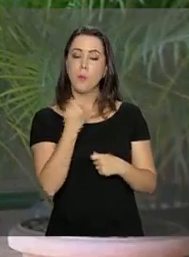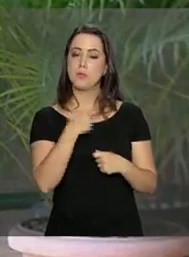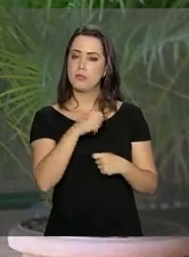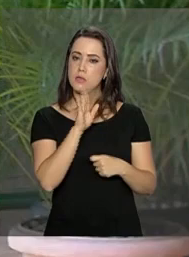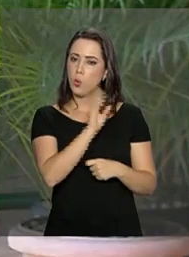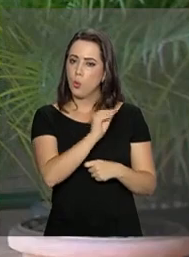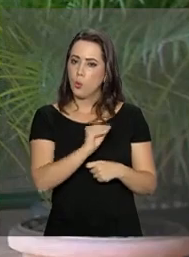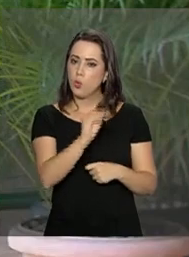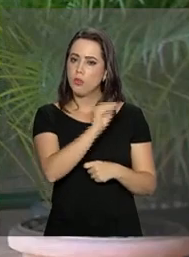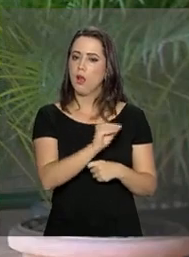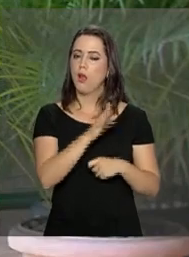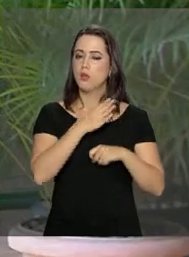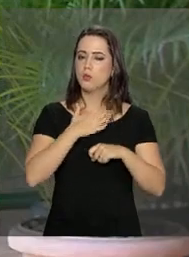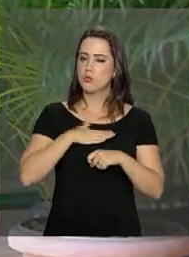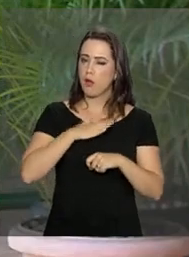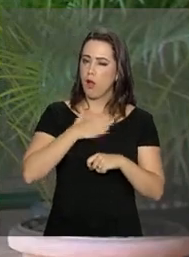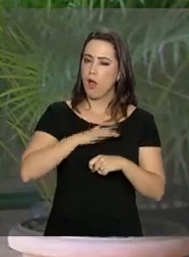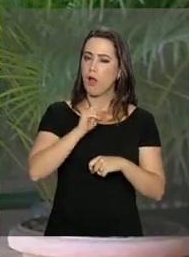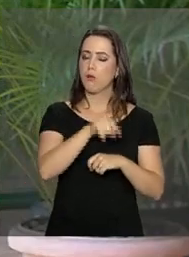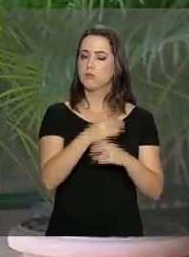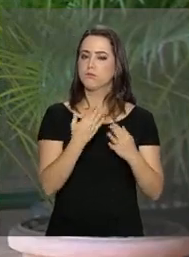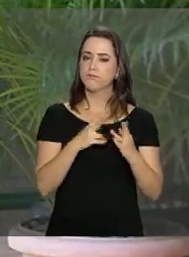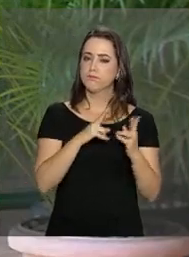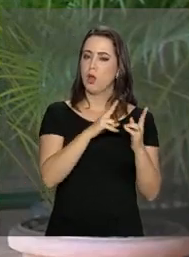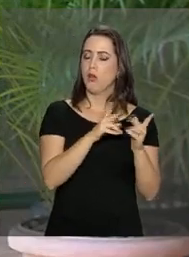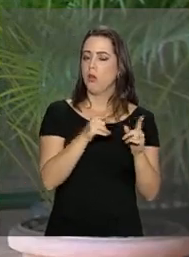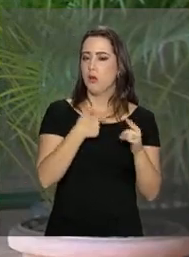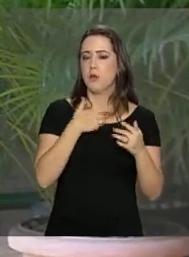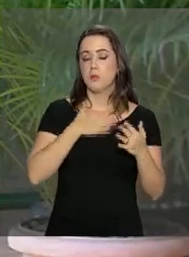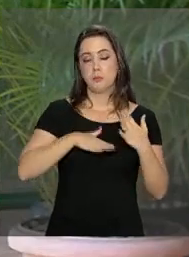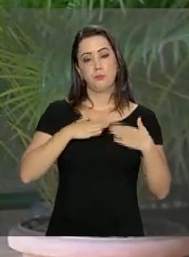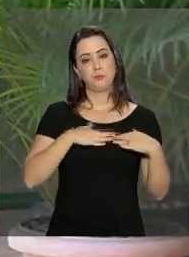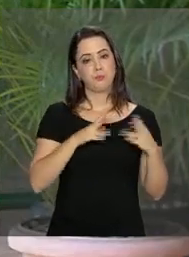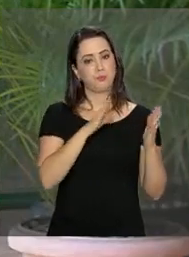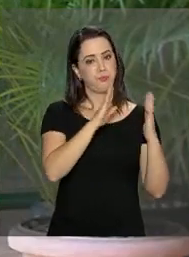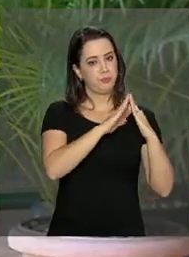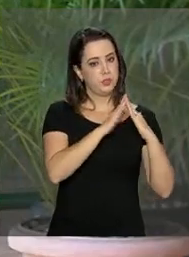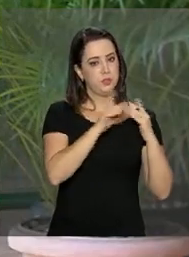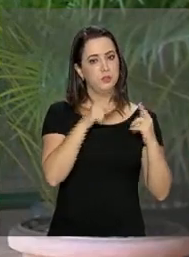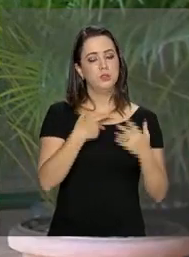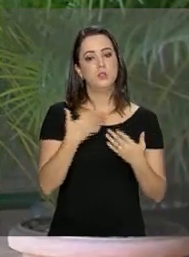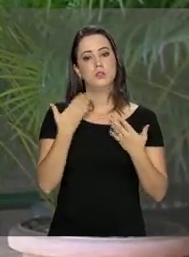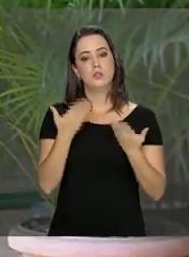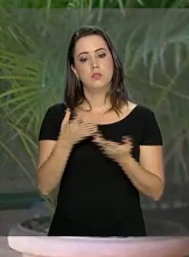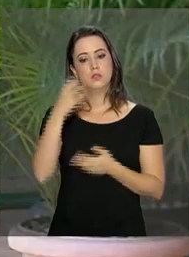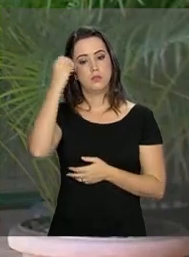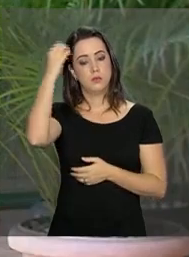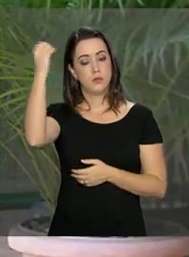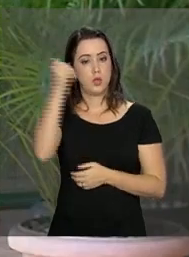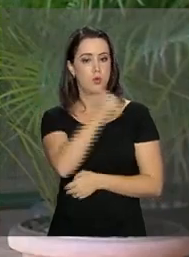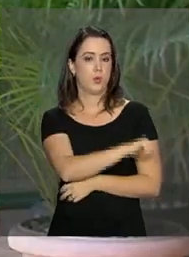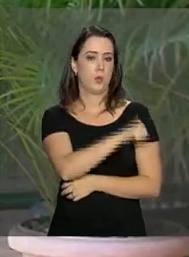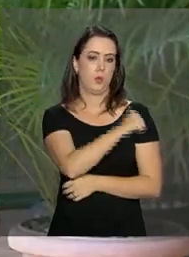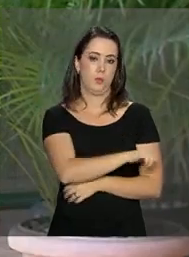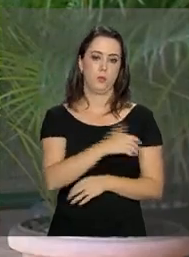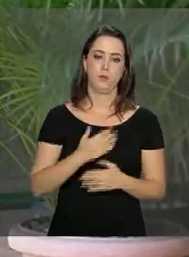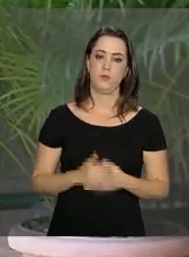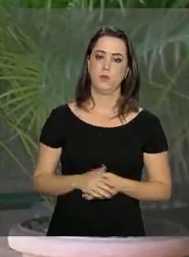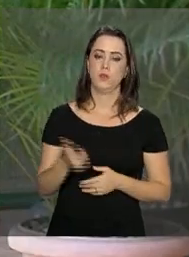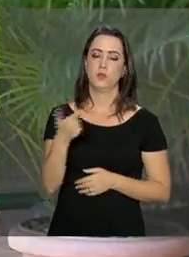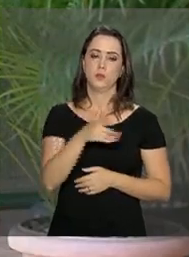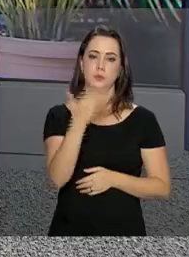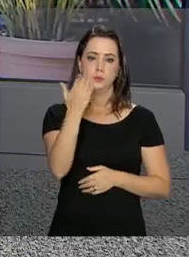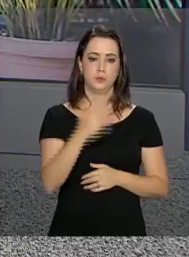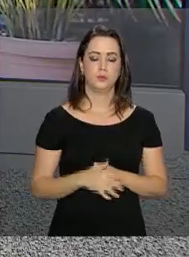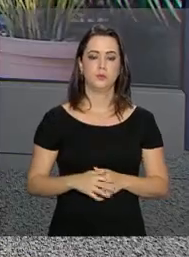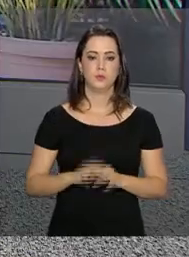que ele retirasse então o dia de repouso de descanso e ele seguiu portanto para o rio de janeiro roberto volta